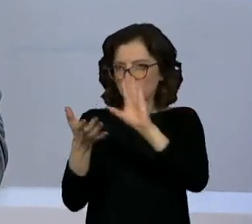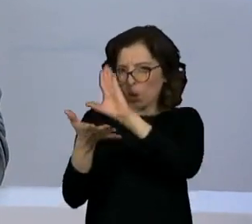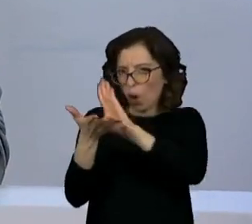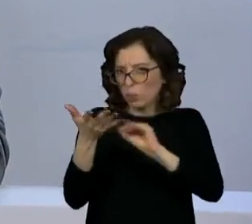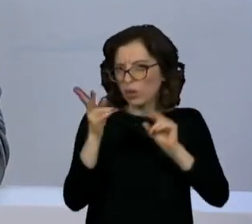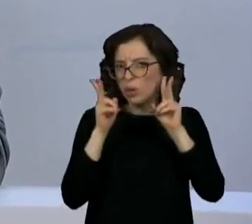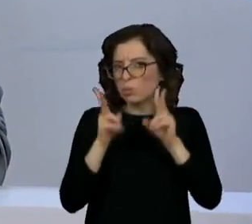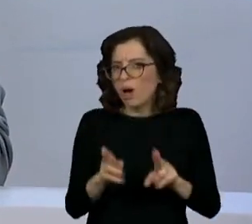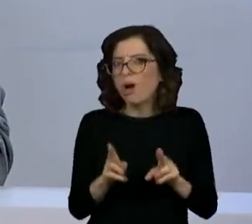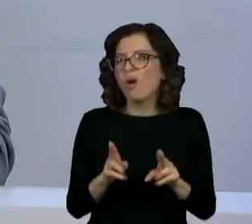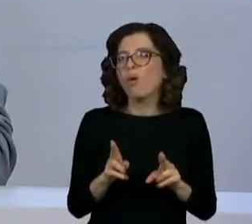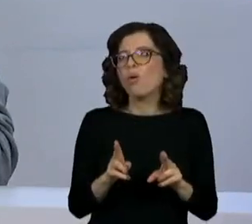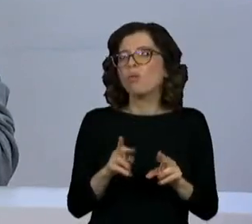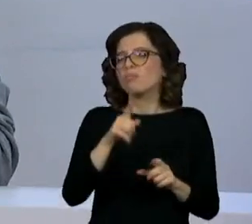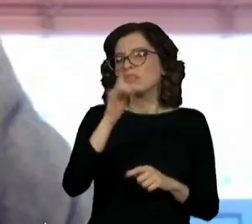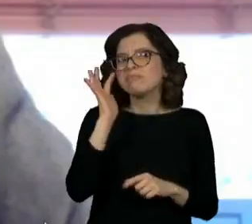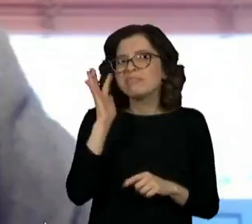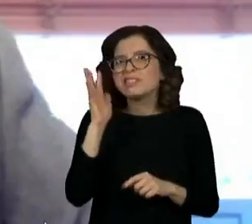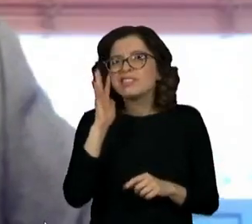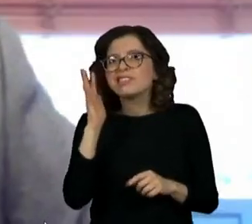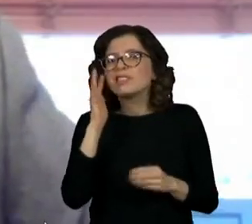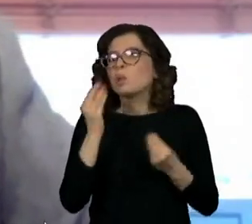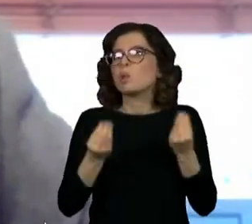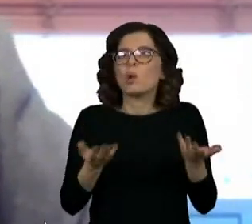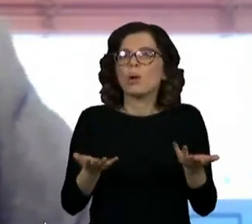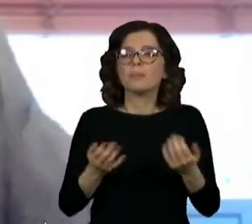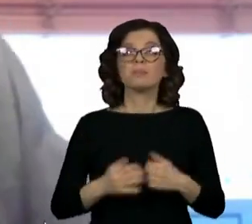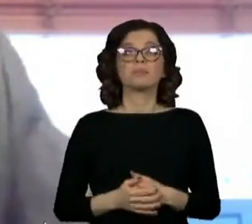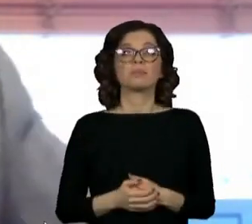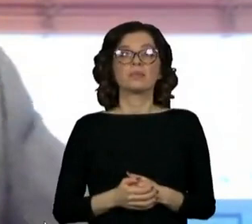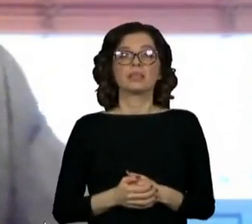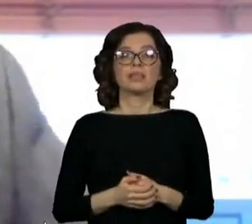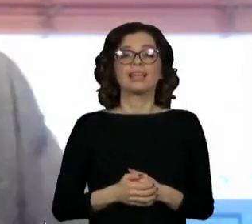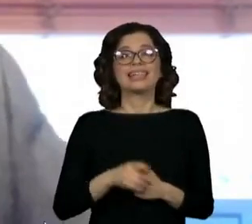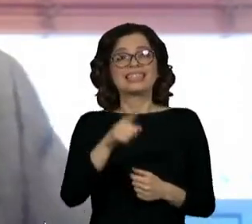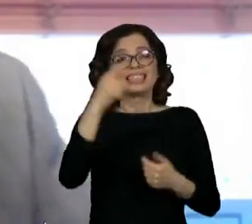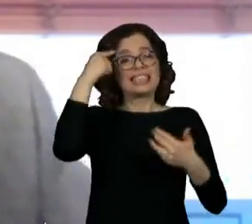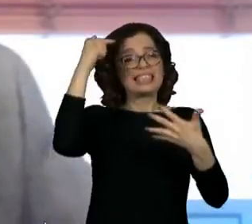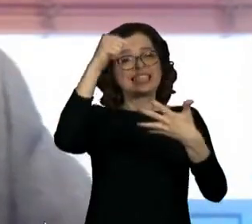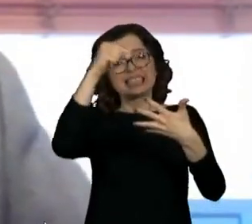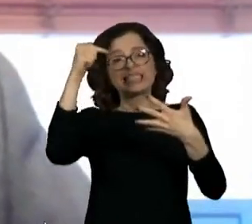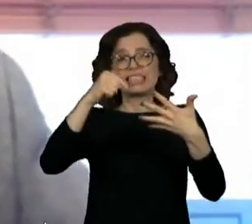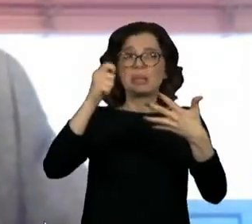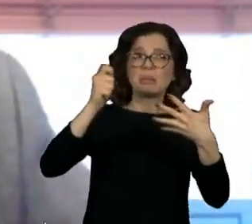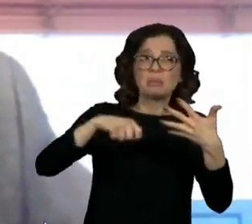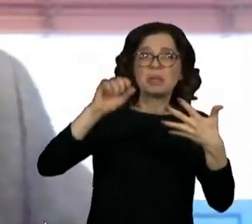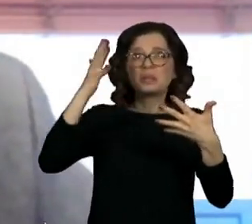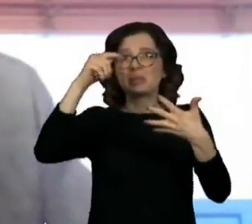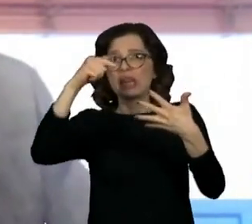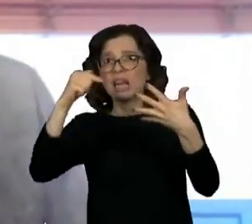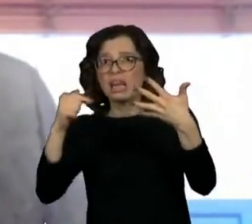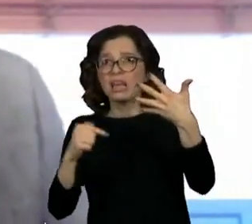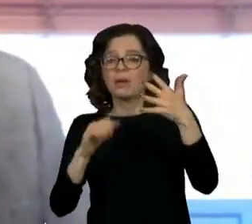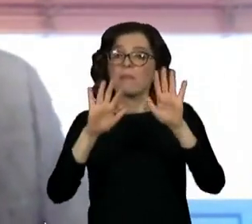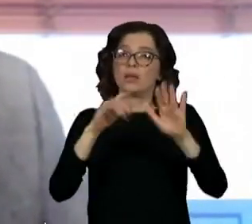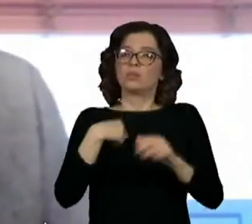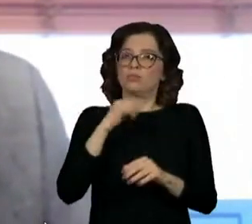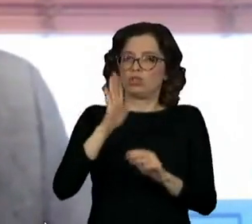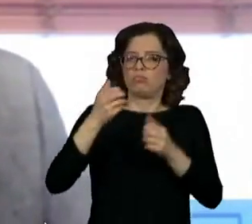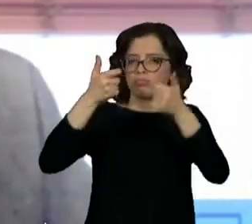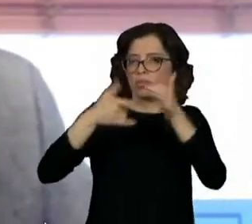nesse cenário que é hipotético, claro? Yes, there's a lot of hypothetical there. I said